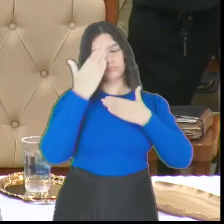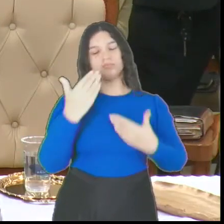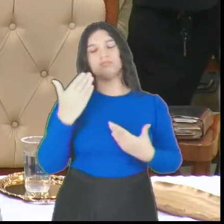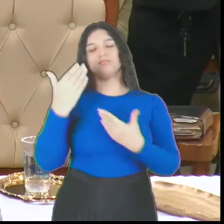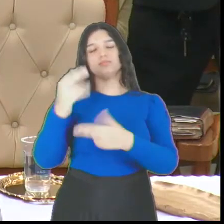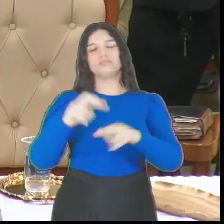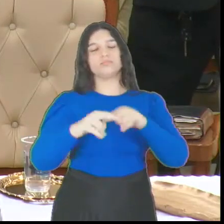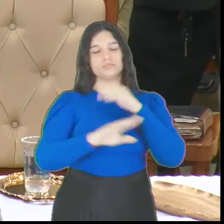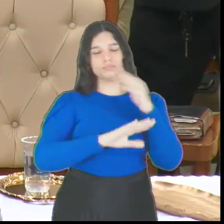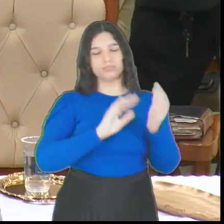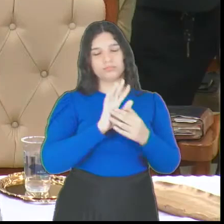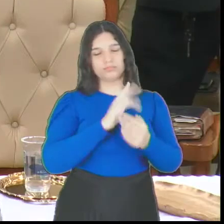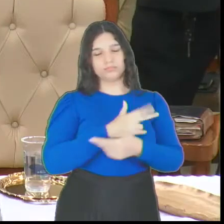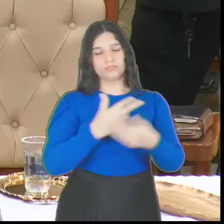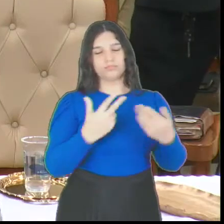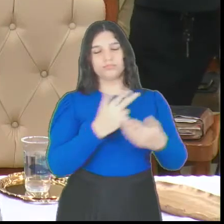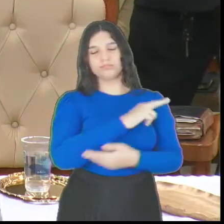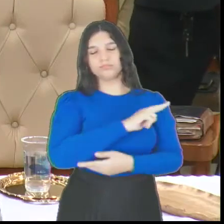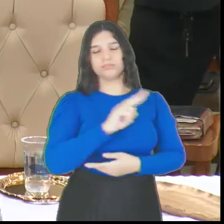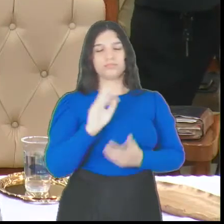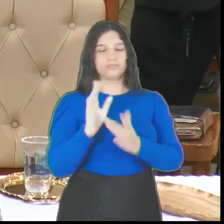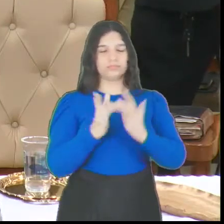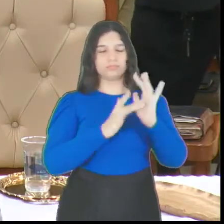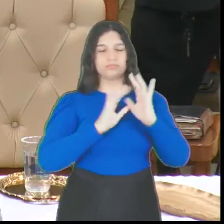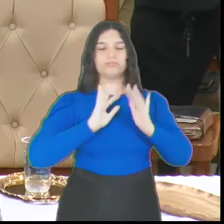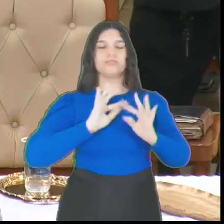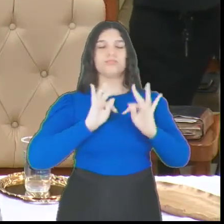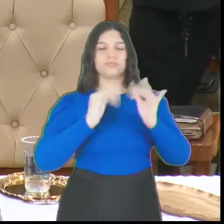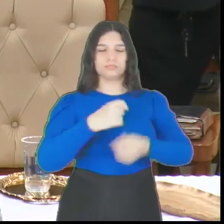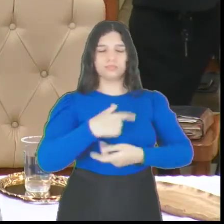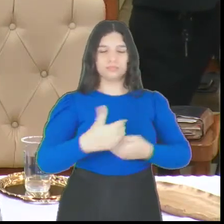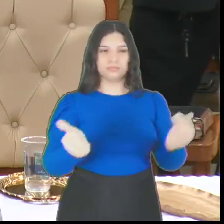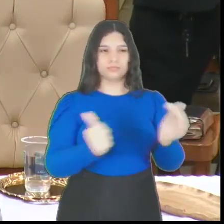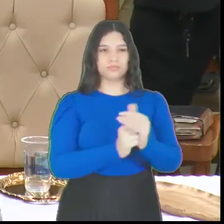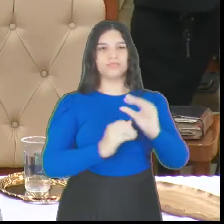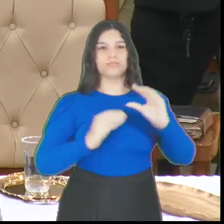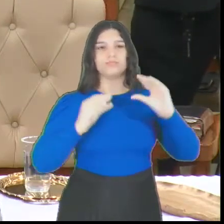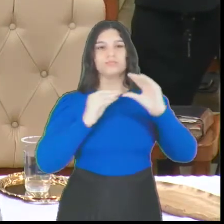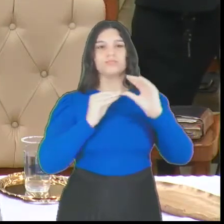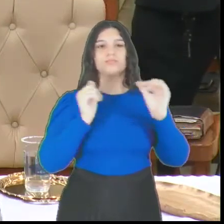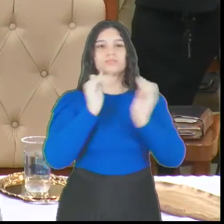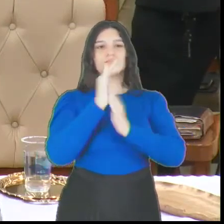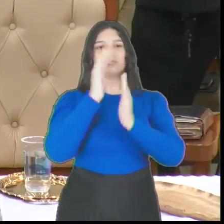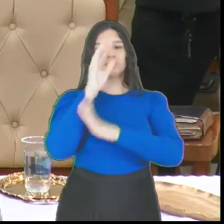por tudo, em nome de Jesus. E todos dizem: coral celeste, louva o nome do Senhor.